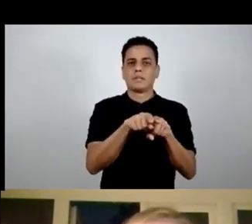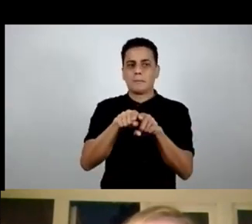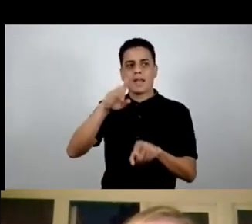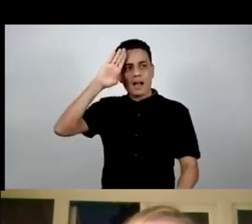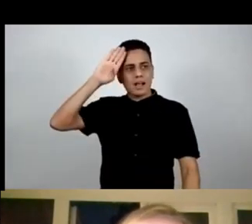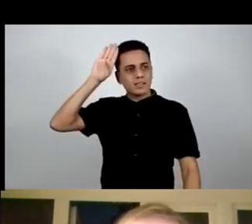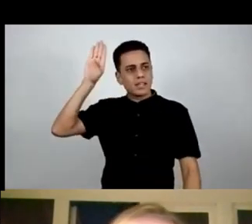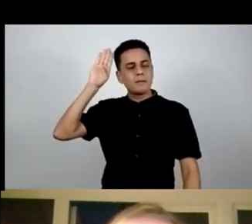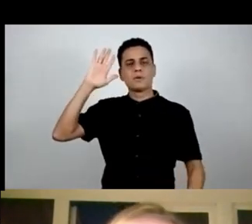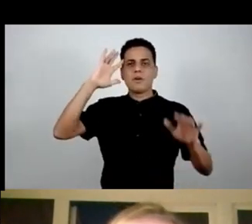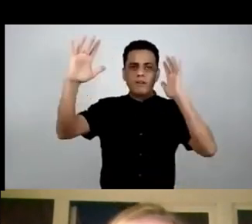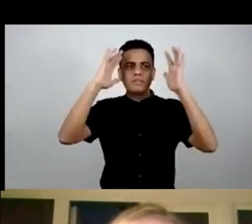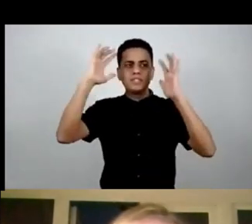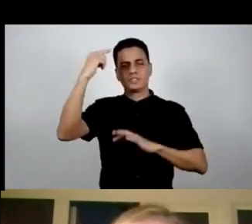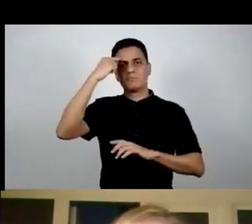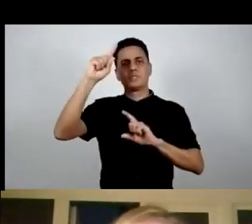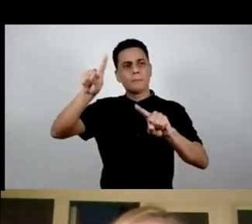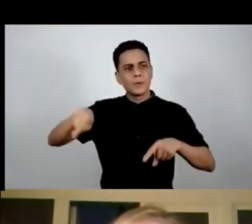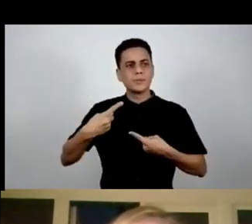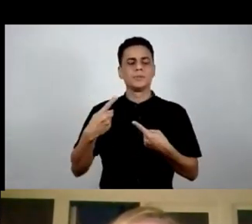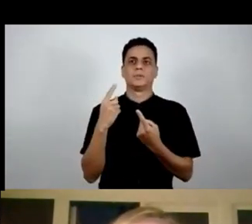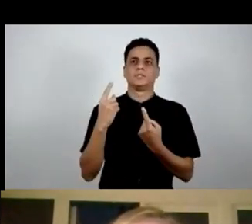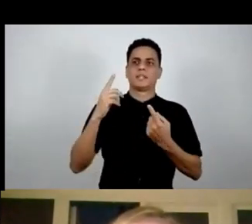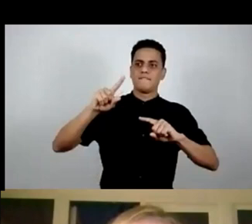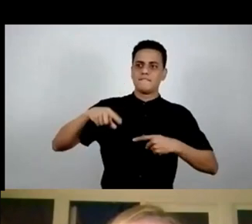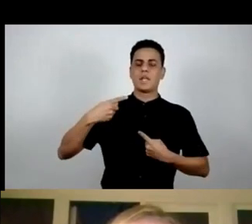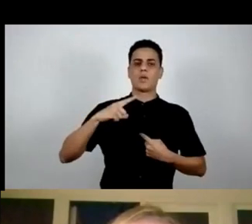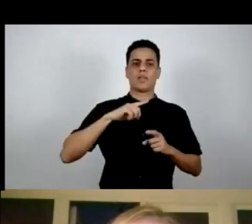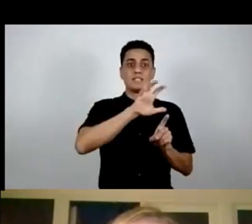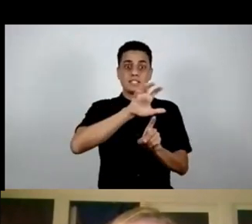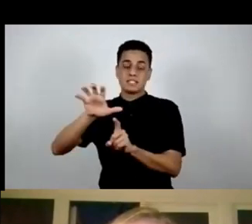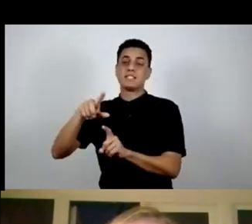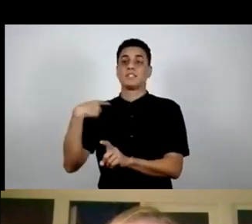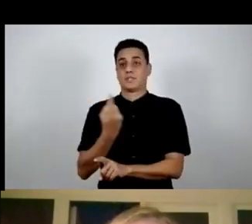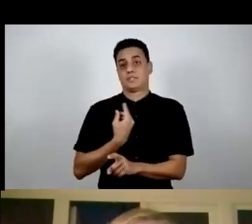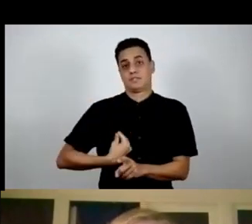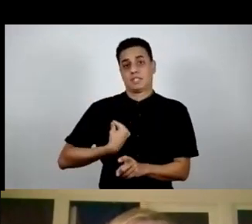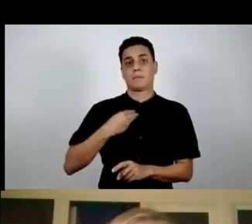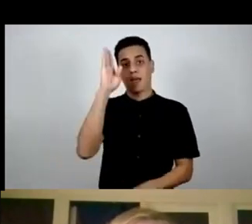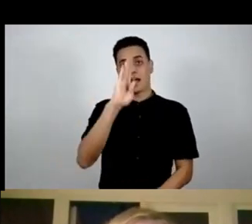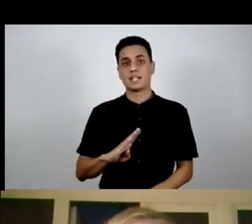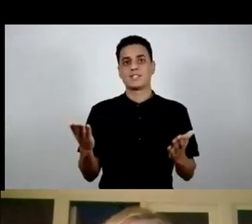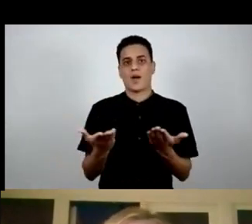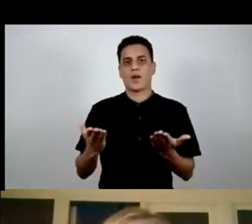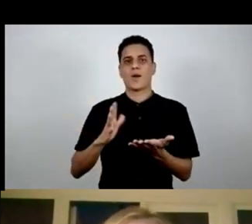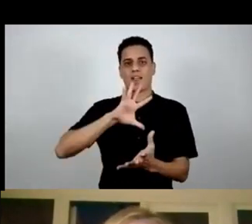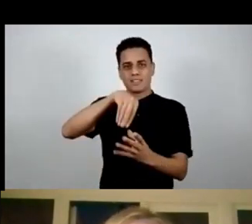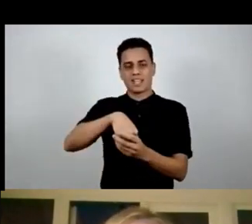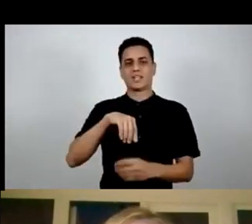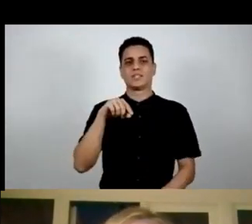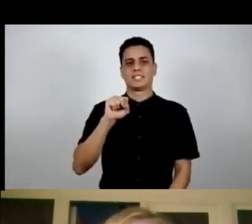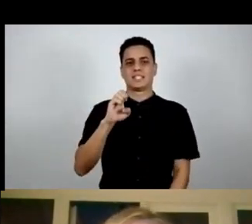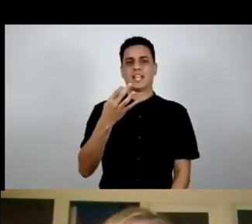pensar sobre esses desafios, oportunidades e ameaças que o Brasil enfrenta, especificamente o nosso setor. E lembrar também